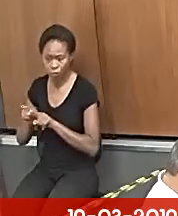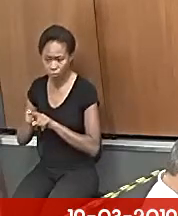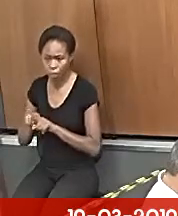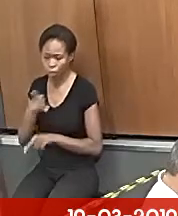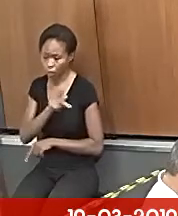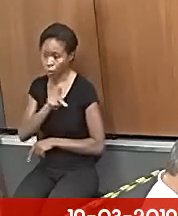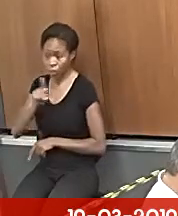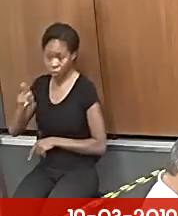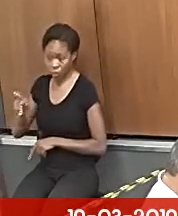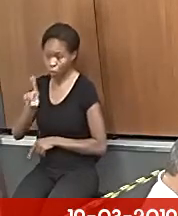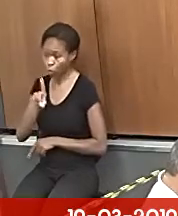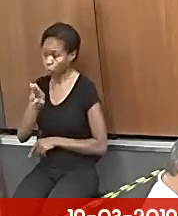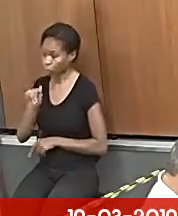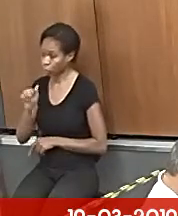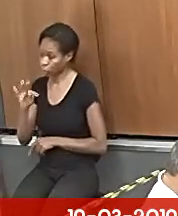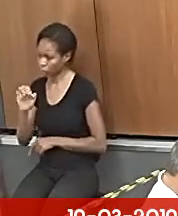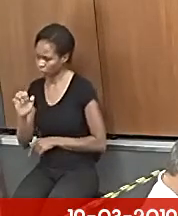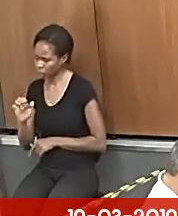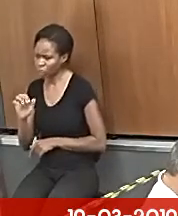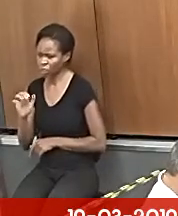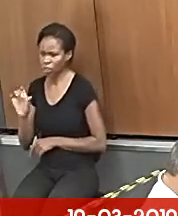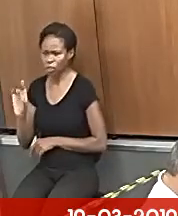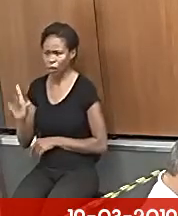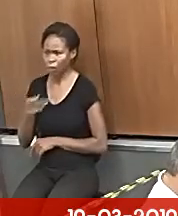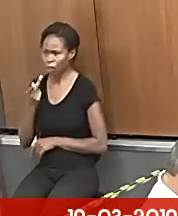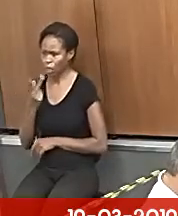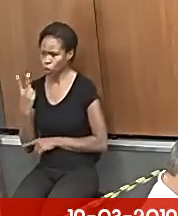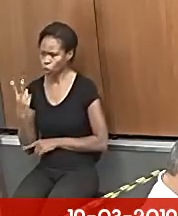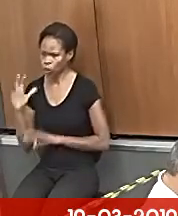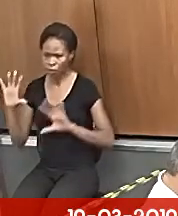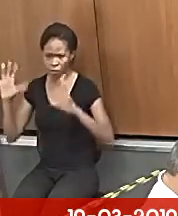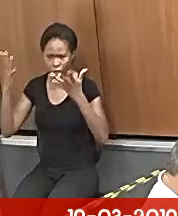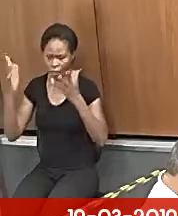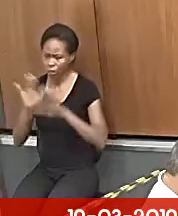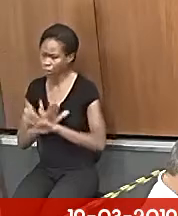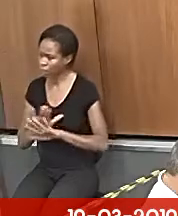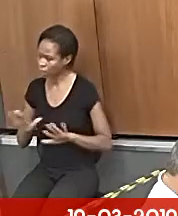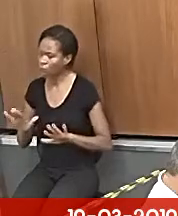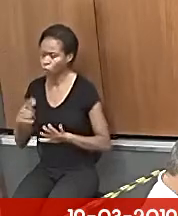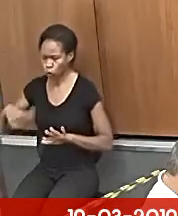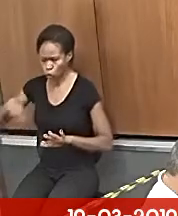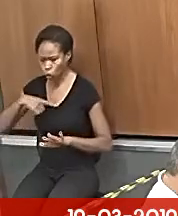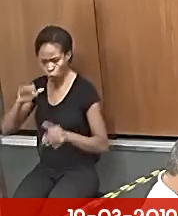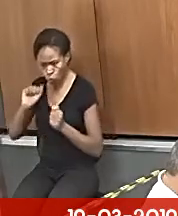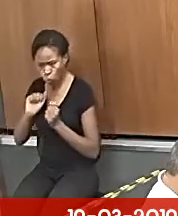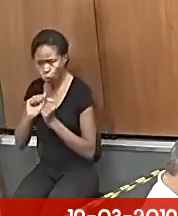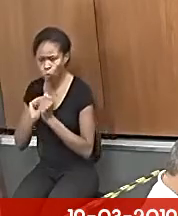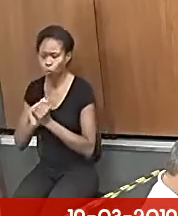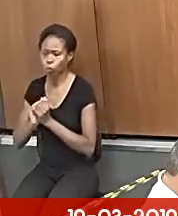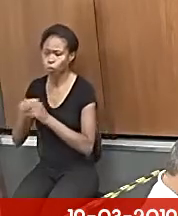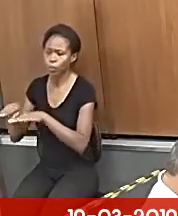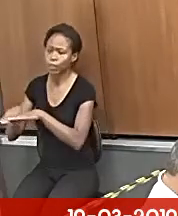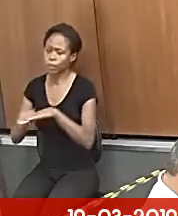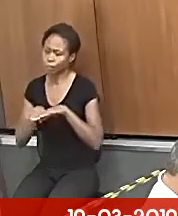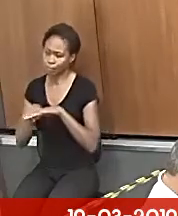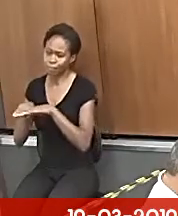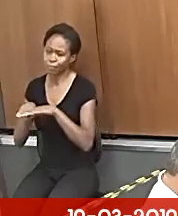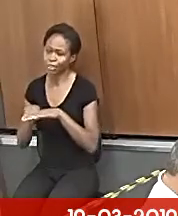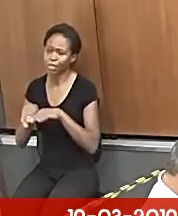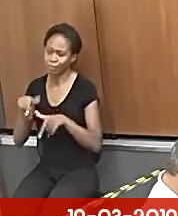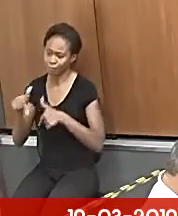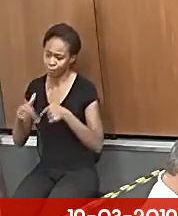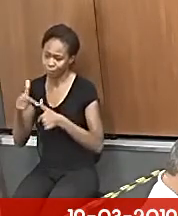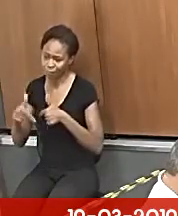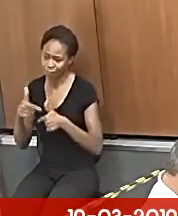apresentar os dois eventos e pronto acabou nós vamos fazer isso de forma nenhuma que vamos construir de forma democrática para atender a que